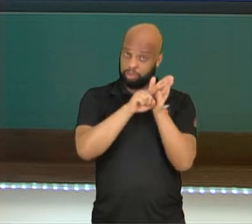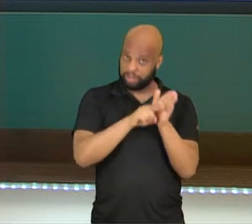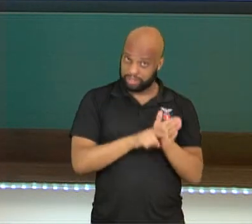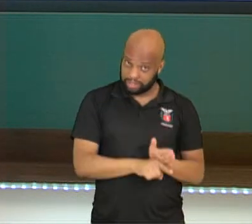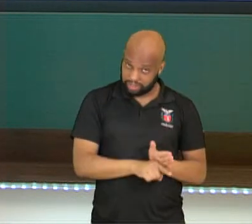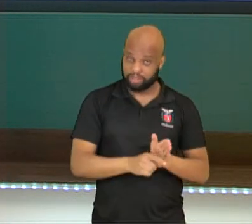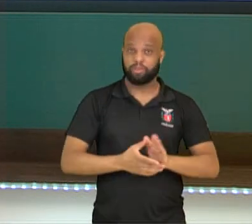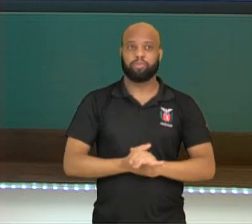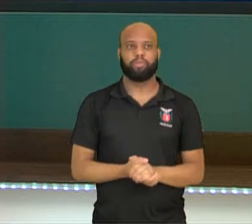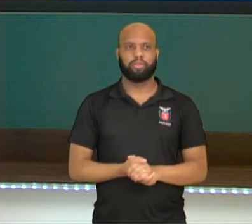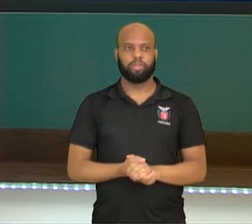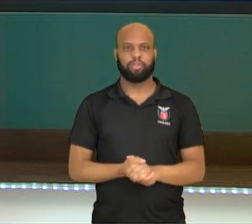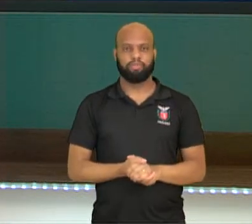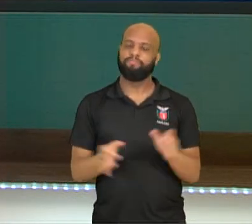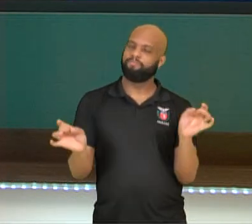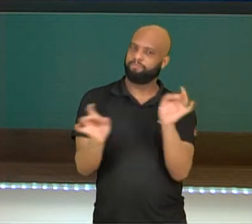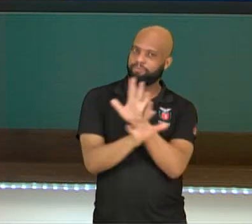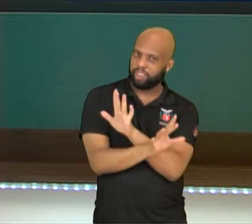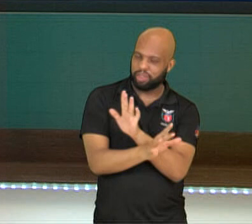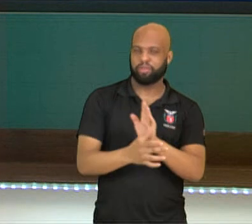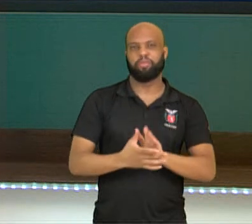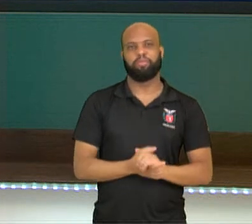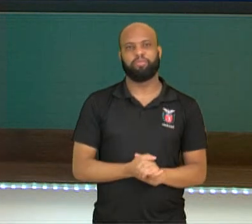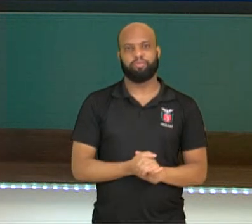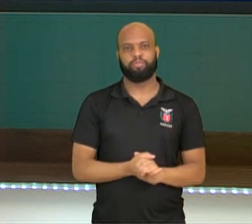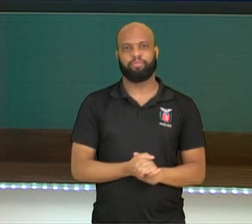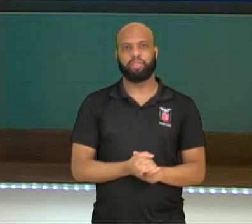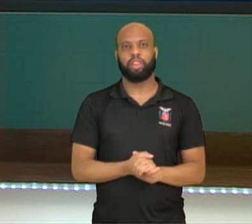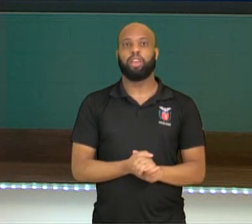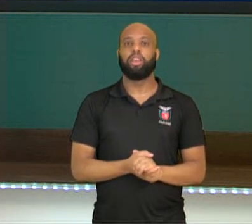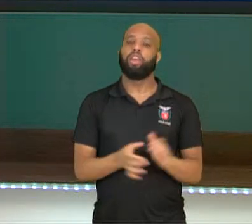adotamos. E é isso, com isso nós